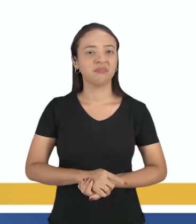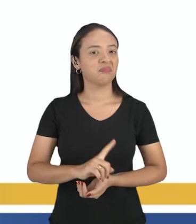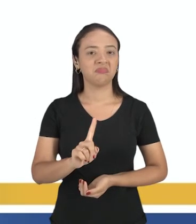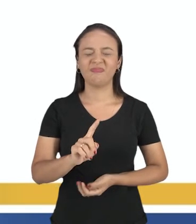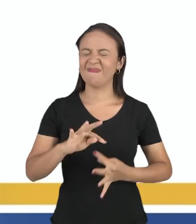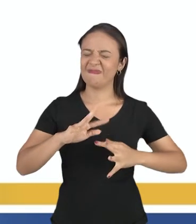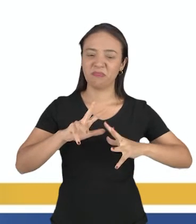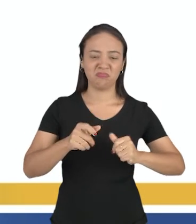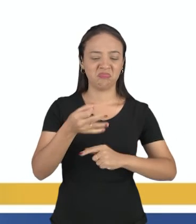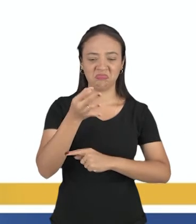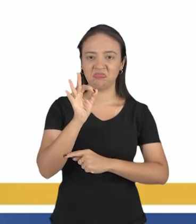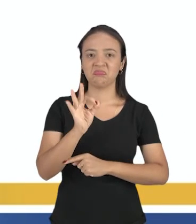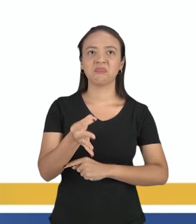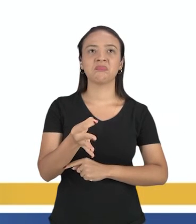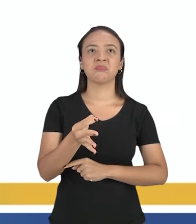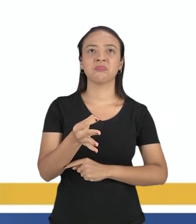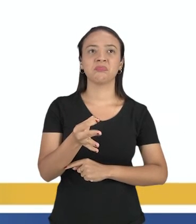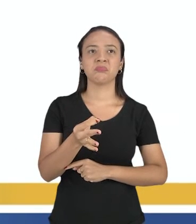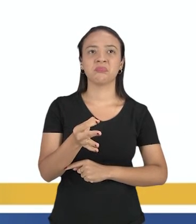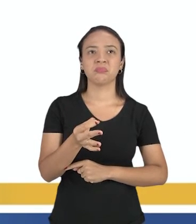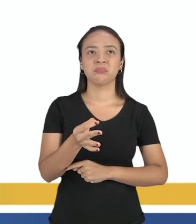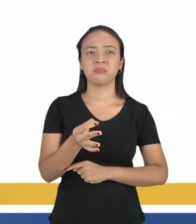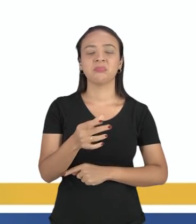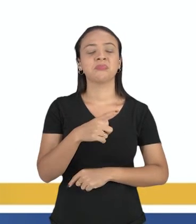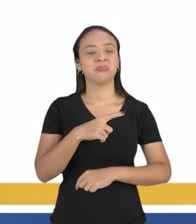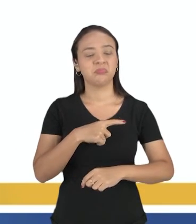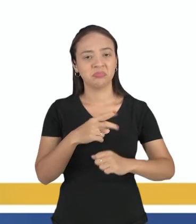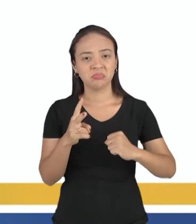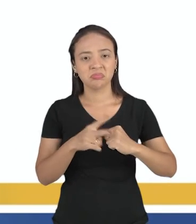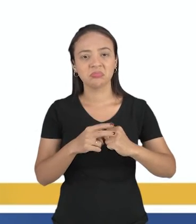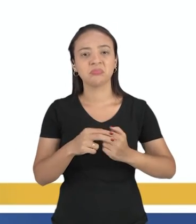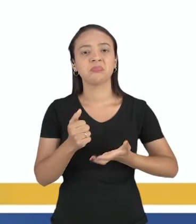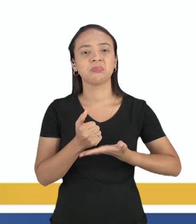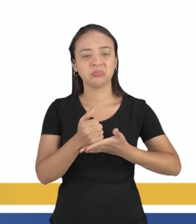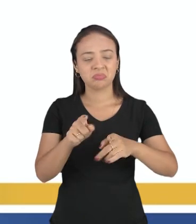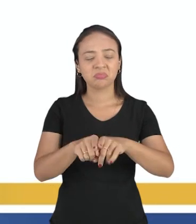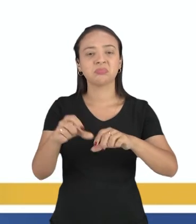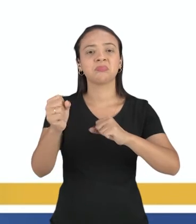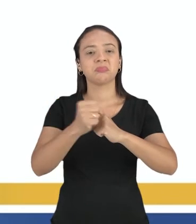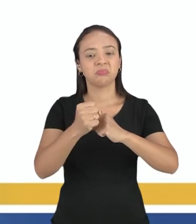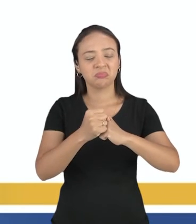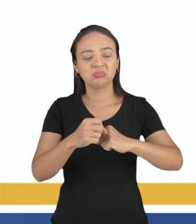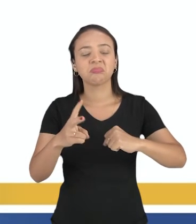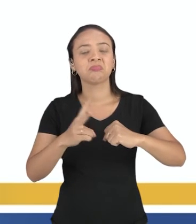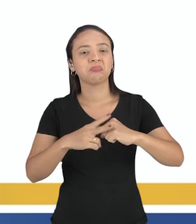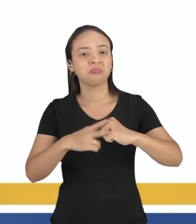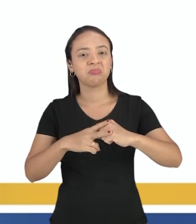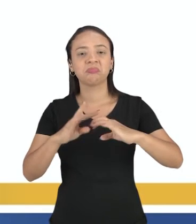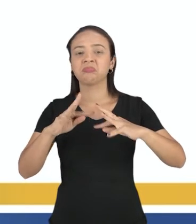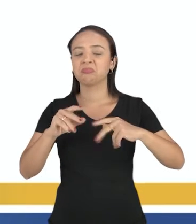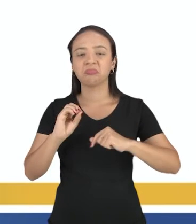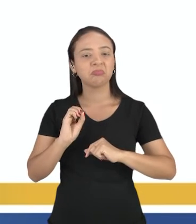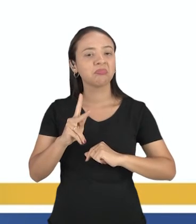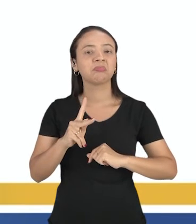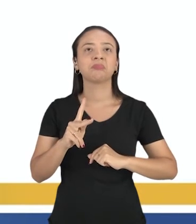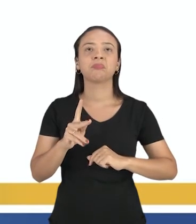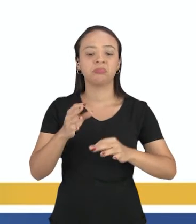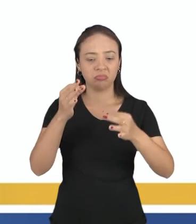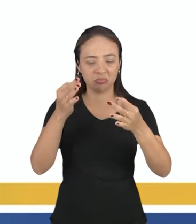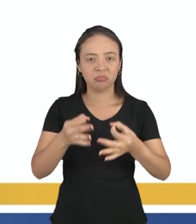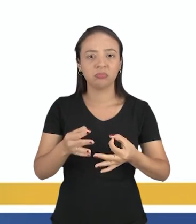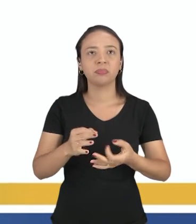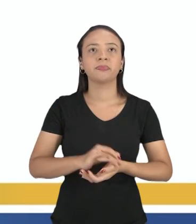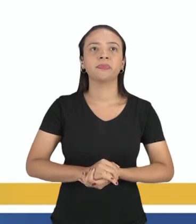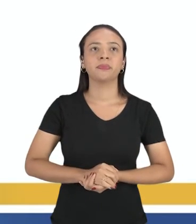Não, né, gente? Did, o auxiliar, sujeito, verbo, ok, tudo